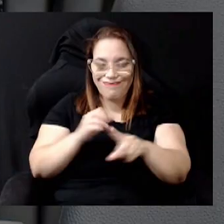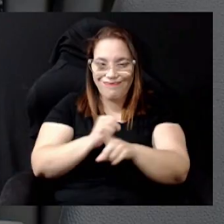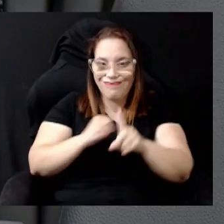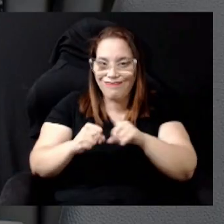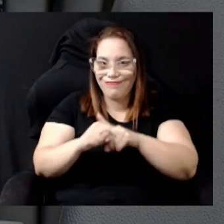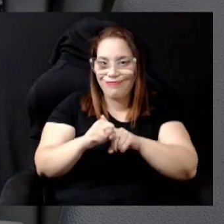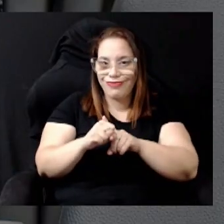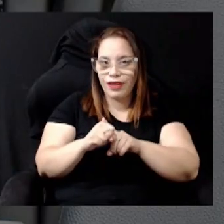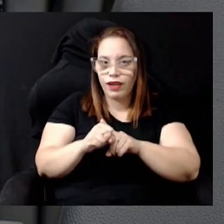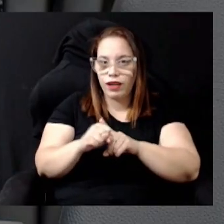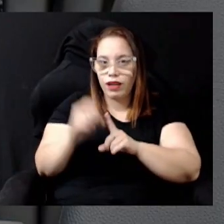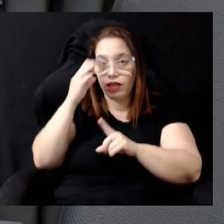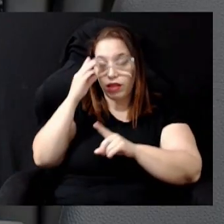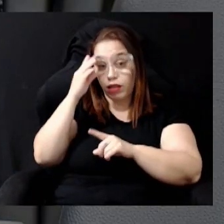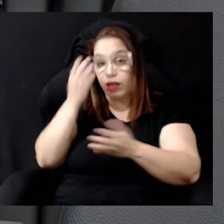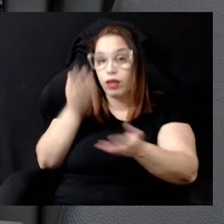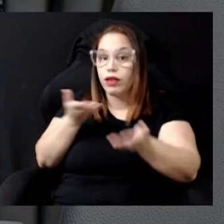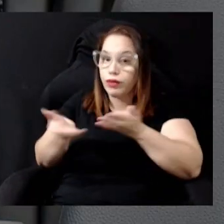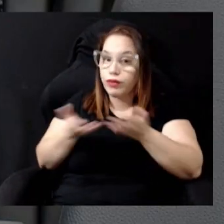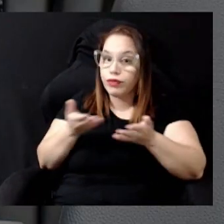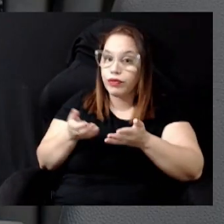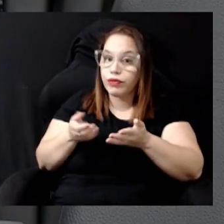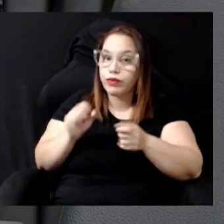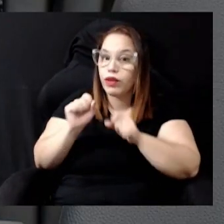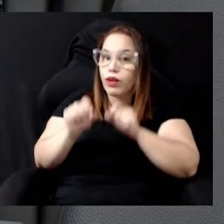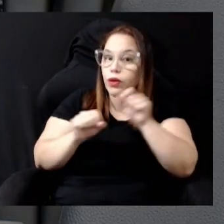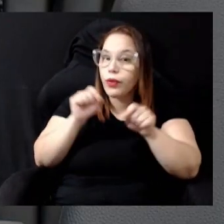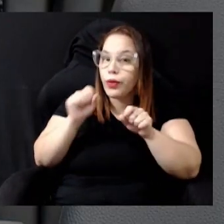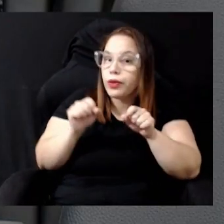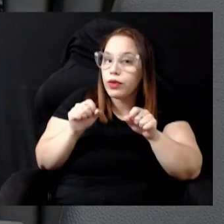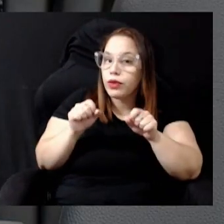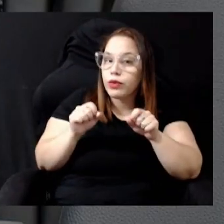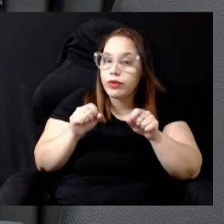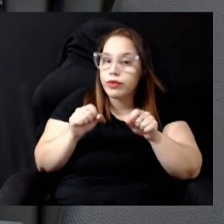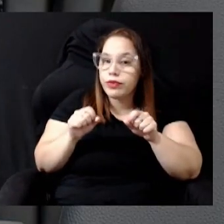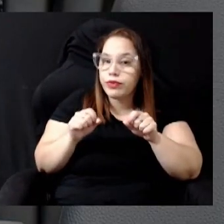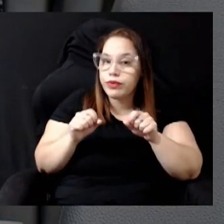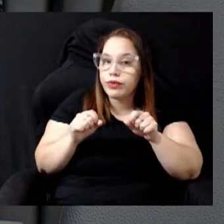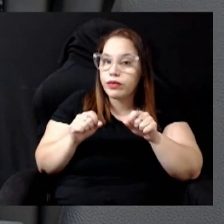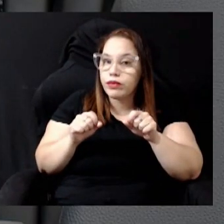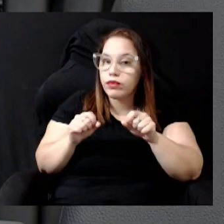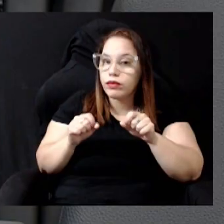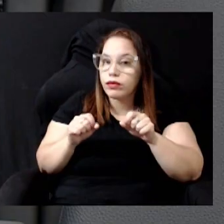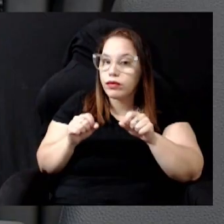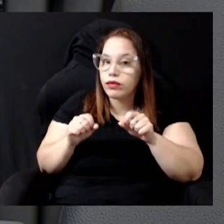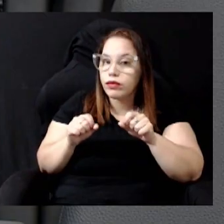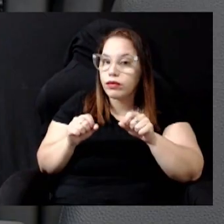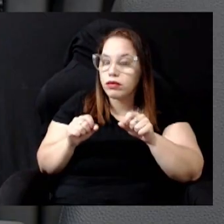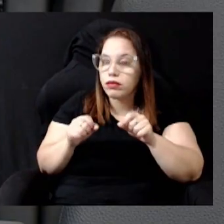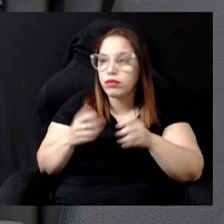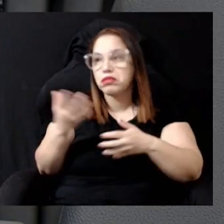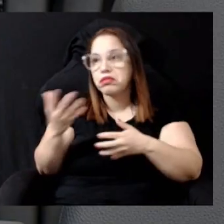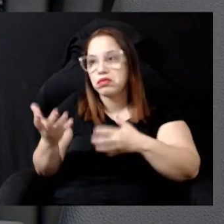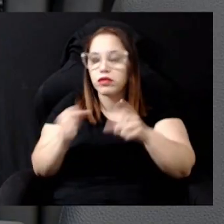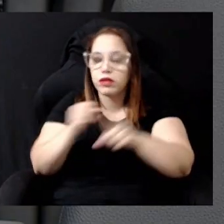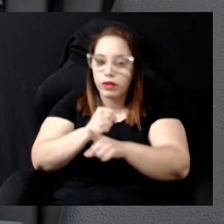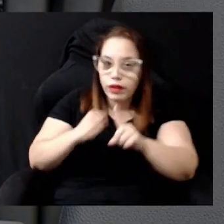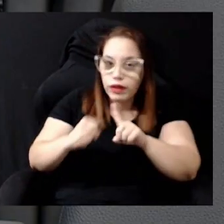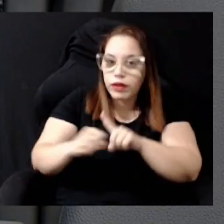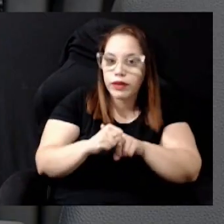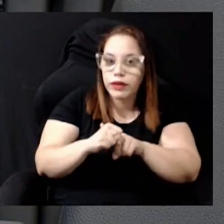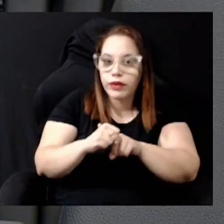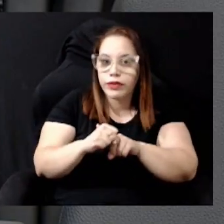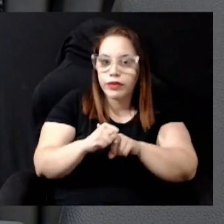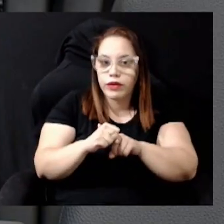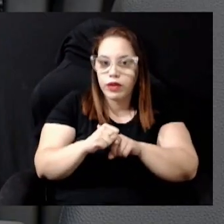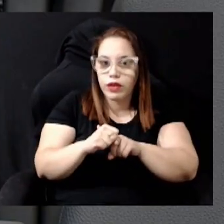essas demandas, né? E eu, como venho do movimento popular, então a gente tem essa interface com a assistência social. E eu digo que os centros de